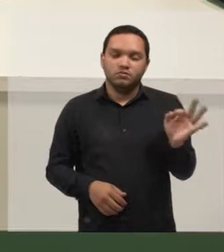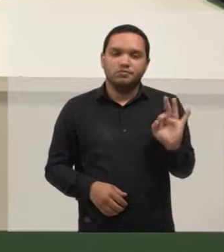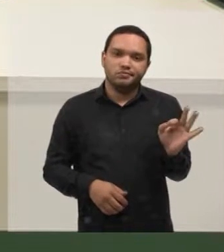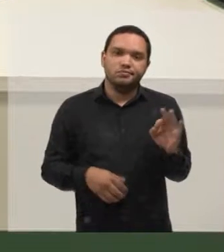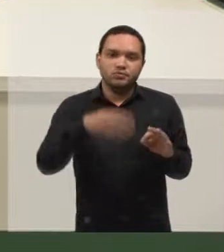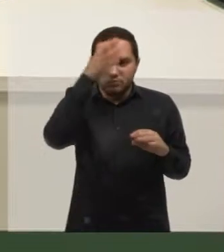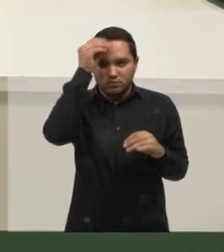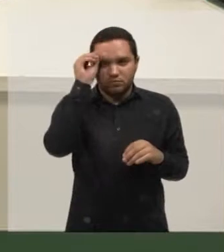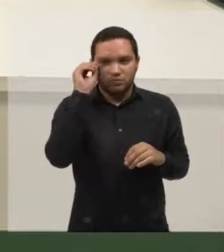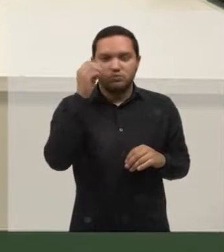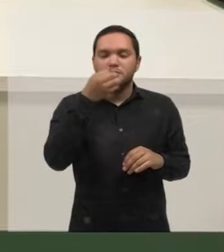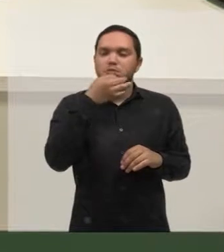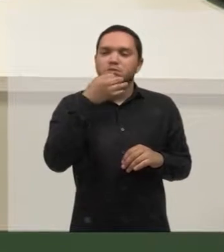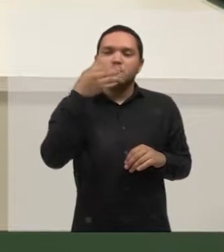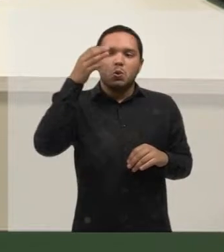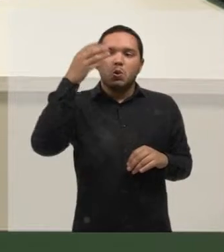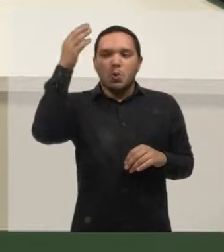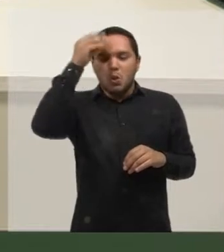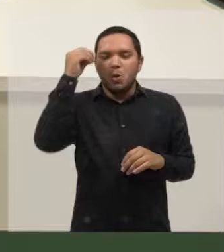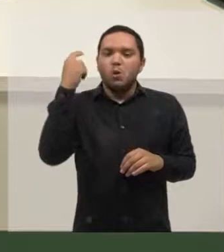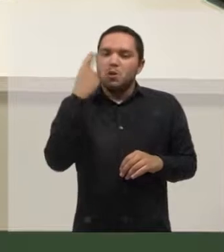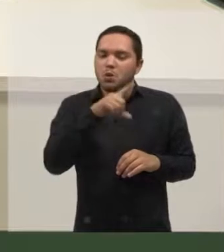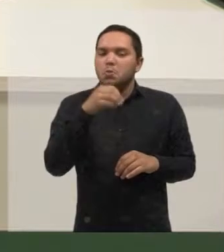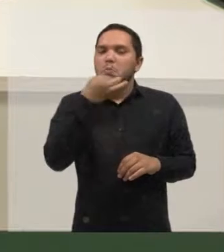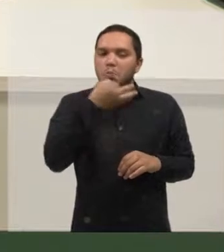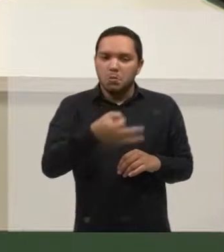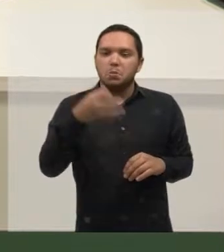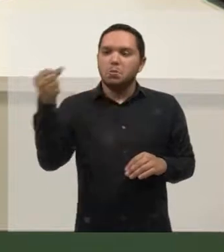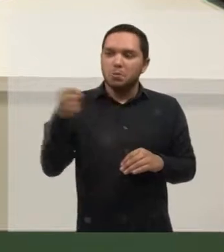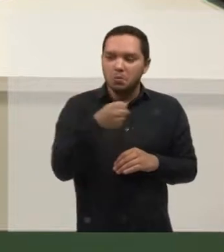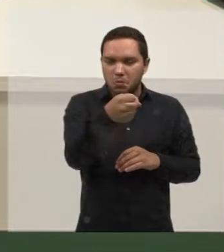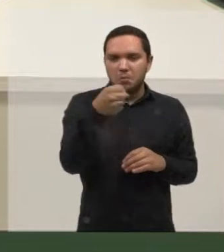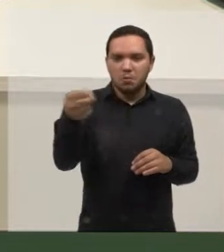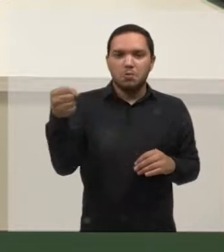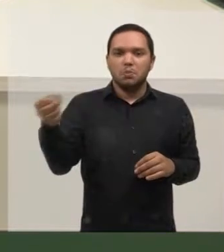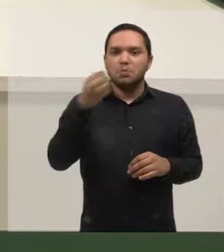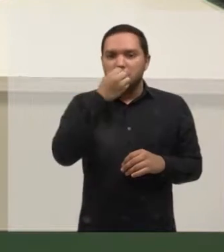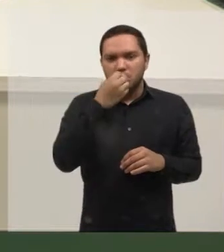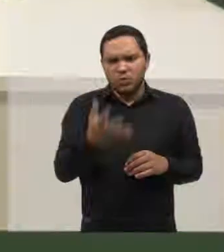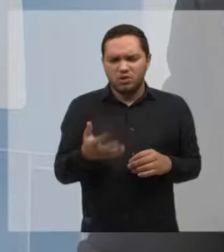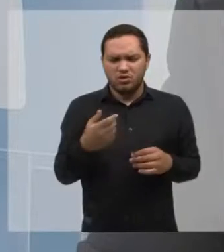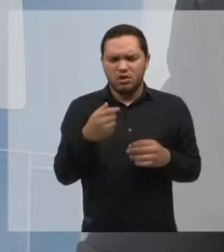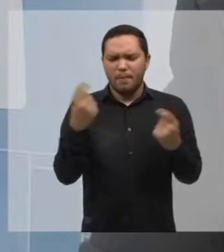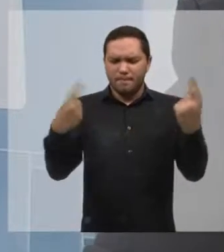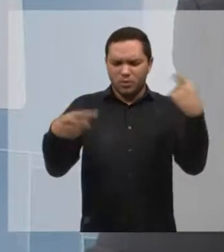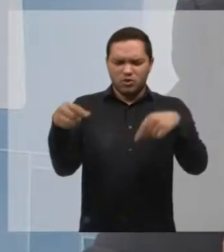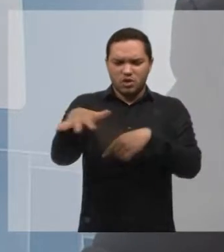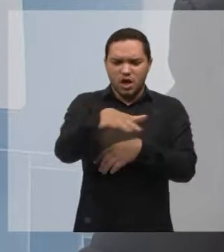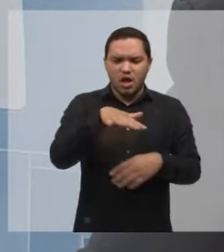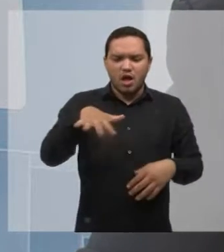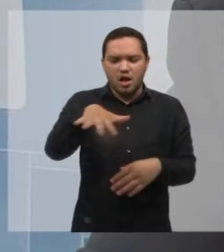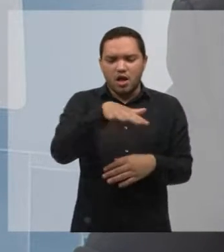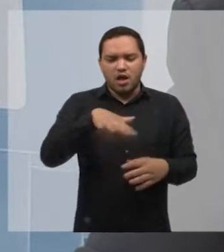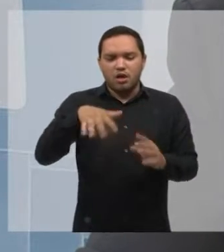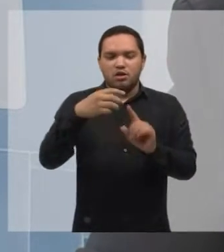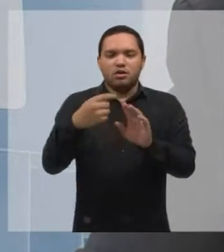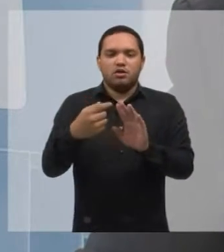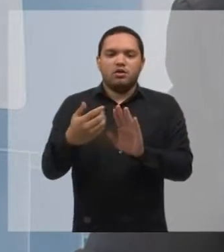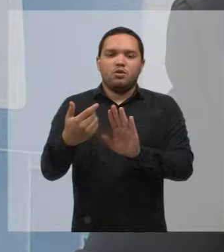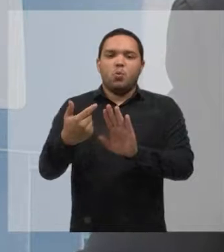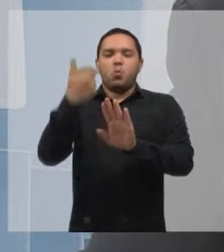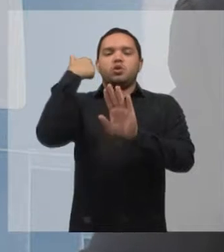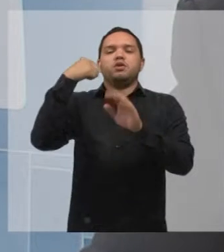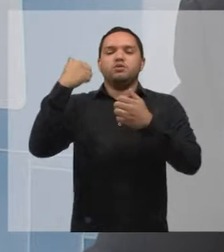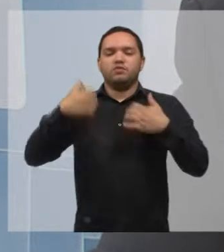na eleição. Nessa houve. Tá certo. São as coisas da política que a gente que fala nos bastidores para você.